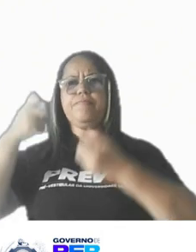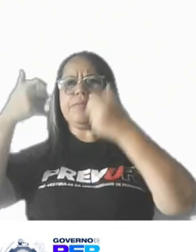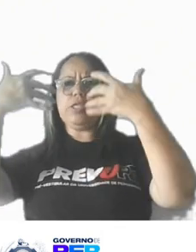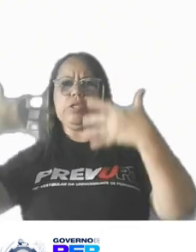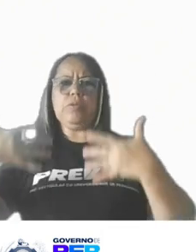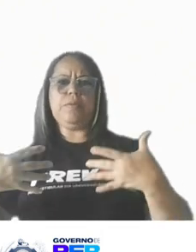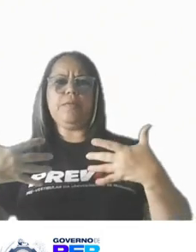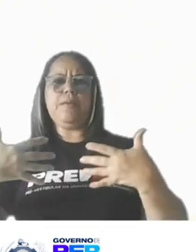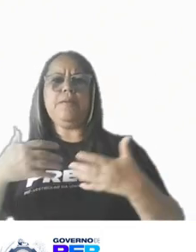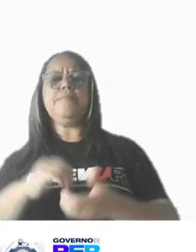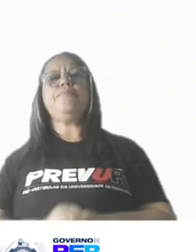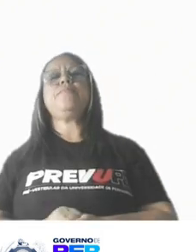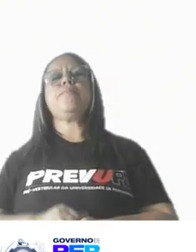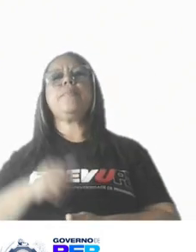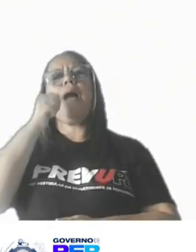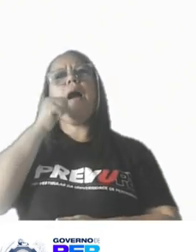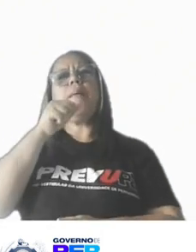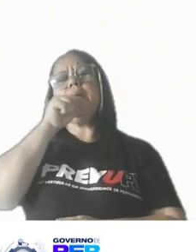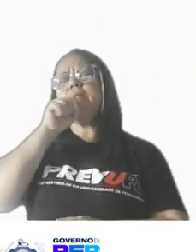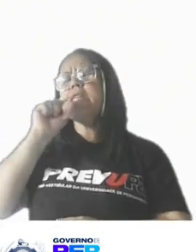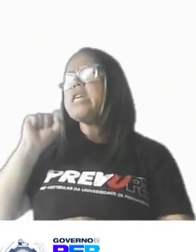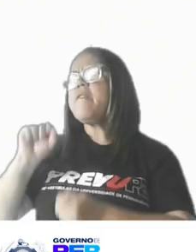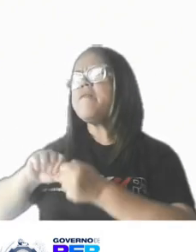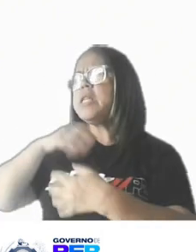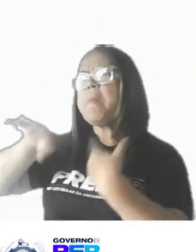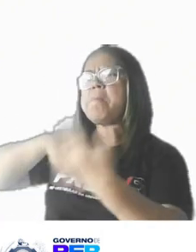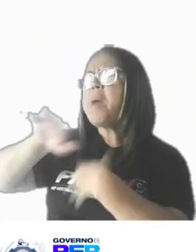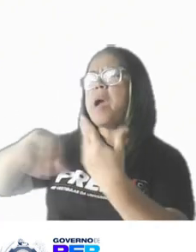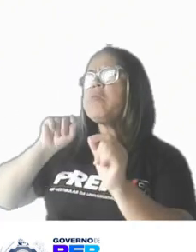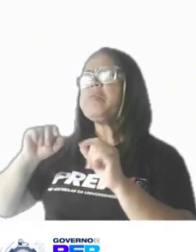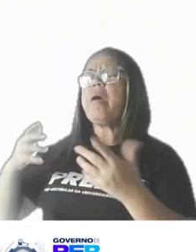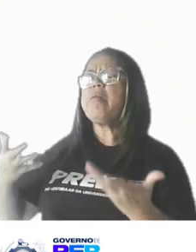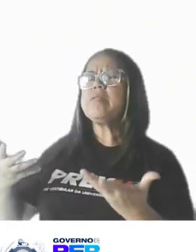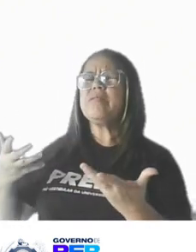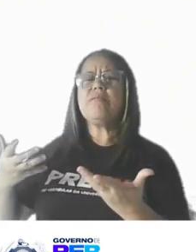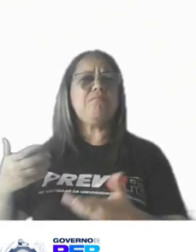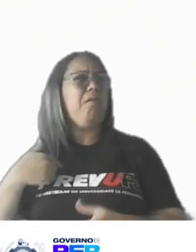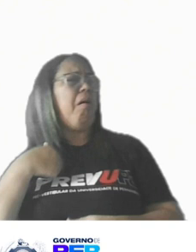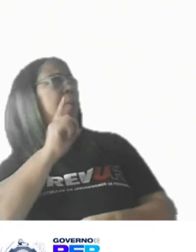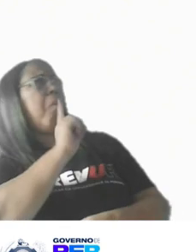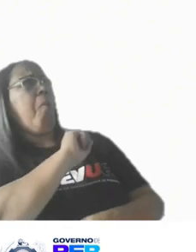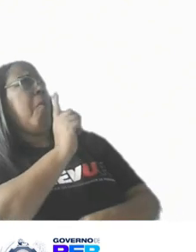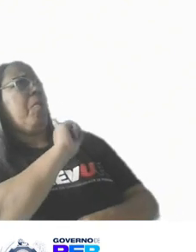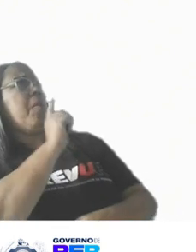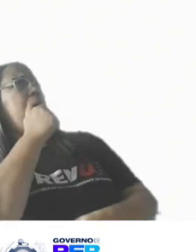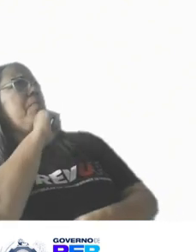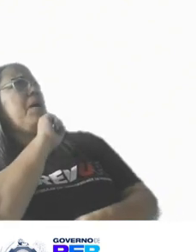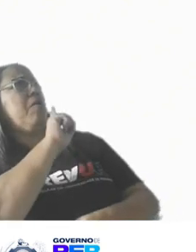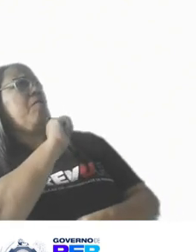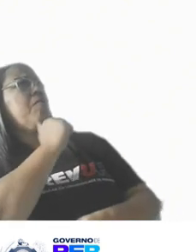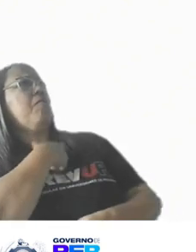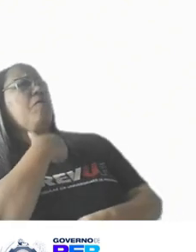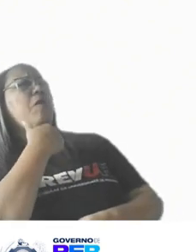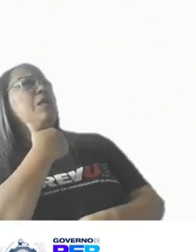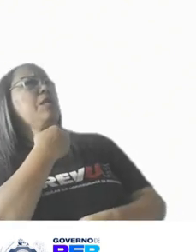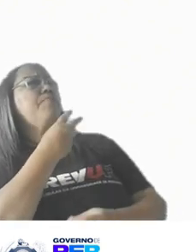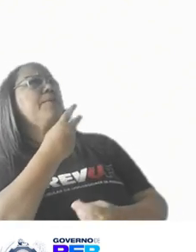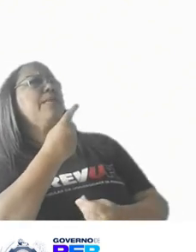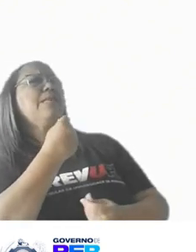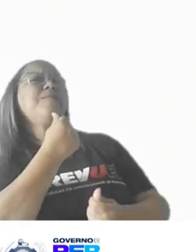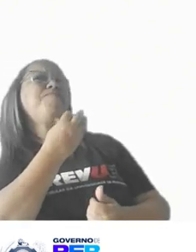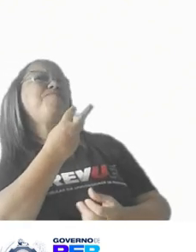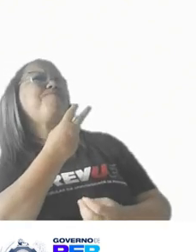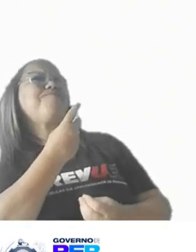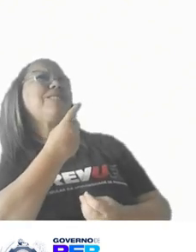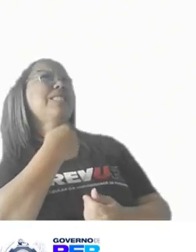diz o seguinte, é a mãe, né? Fala, quem fez essa bagunça aqui? Ele vai dizer, não fui eu, mãe. Foi, foi,